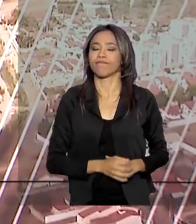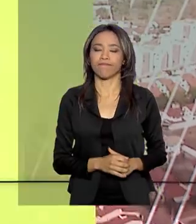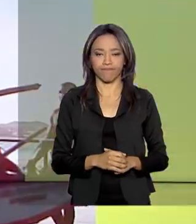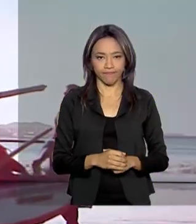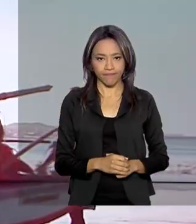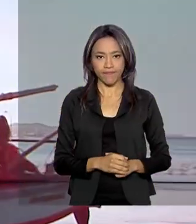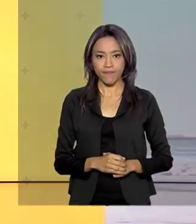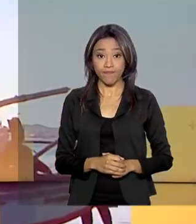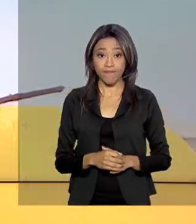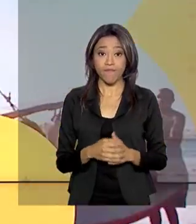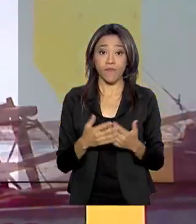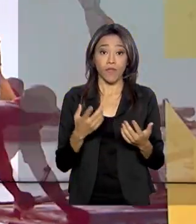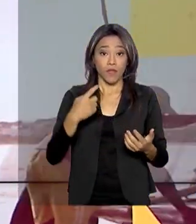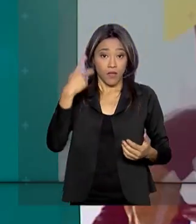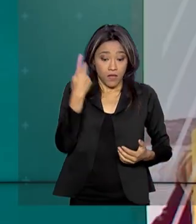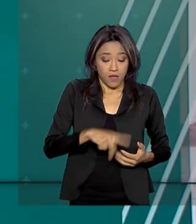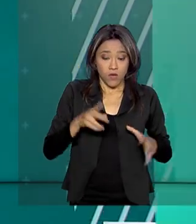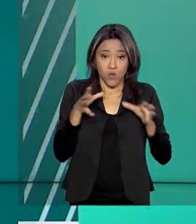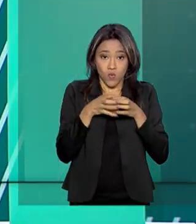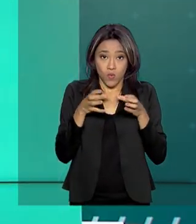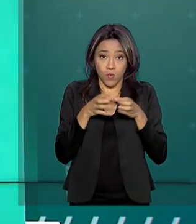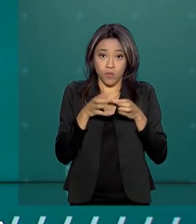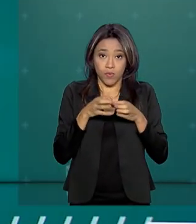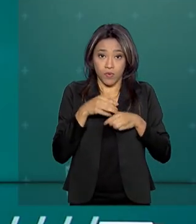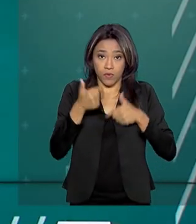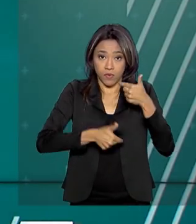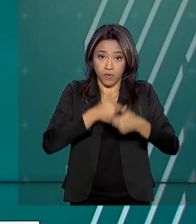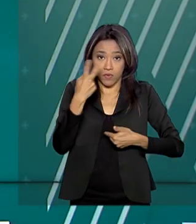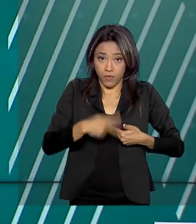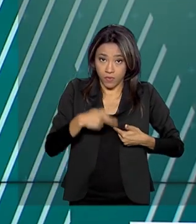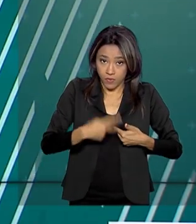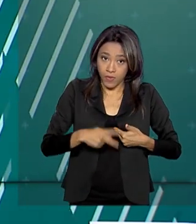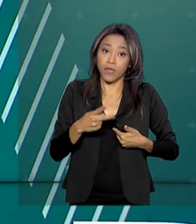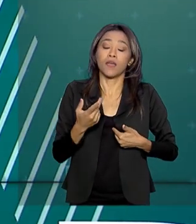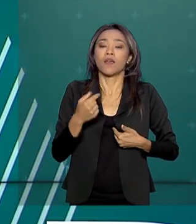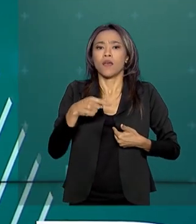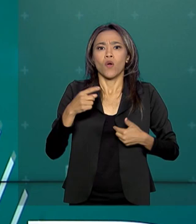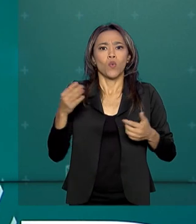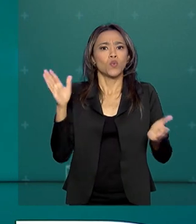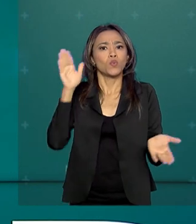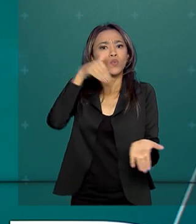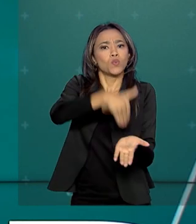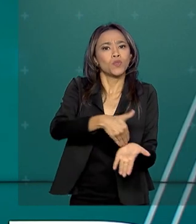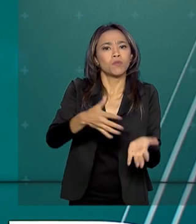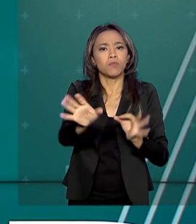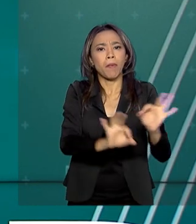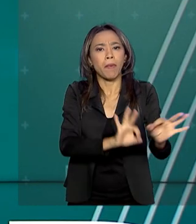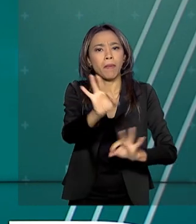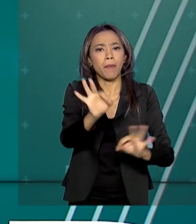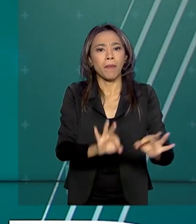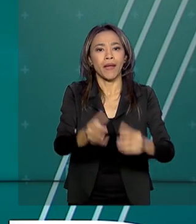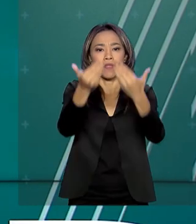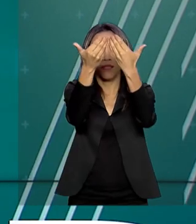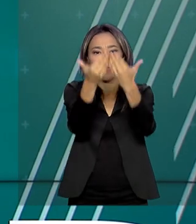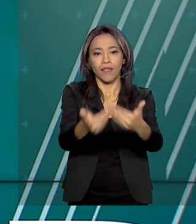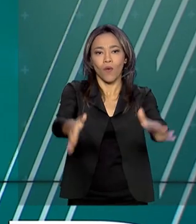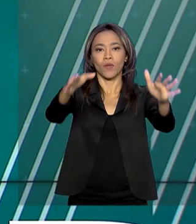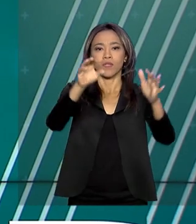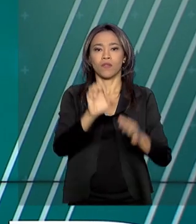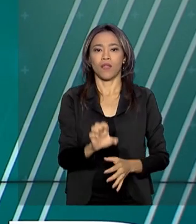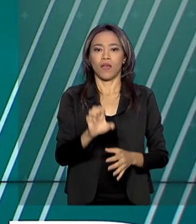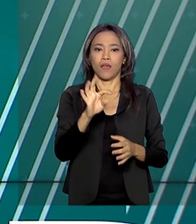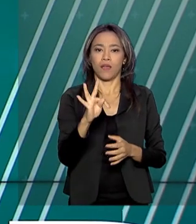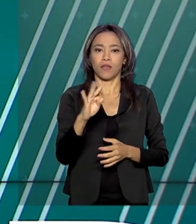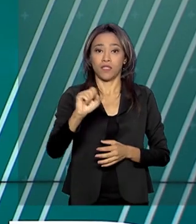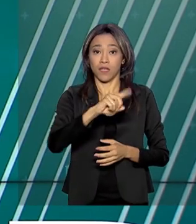E a nossa equipe continua acompanhando os últimos preparativos para a reinauguração da Estação Comandante Ferraz lá